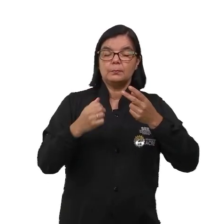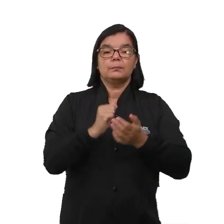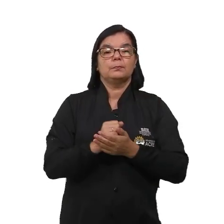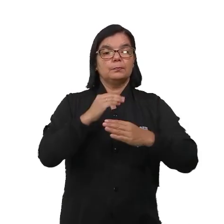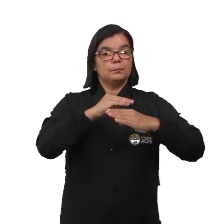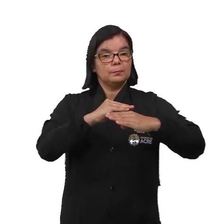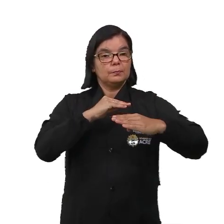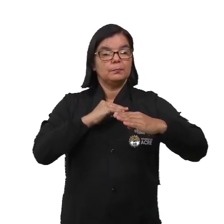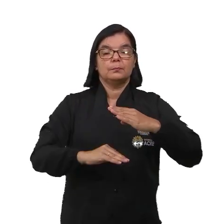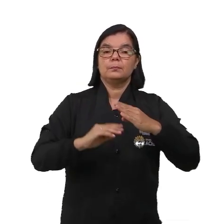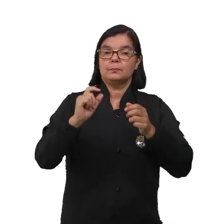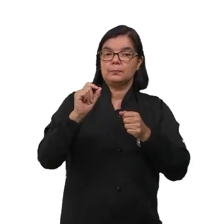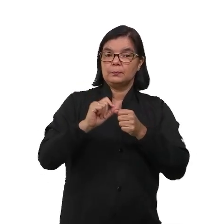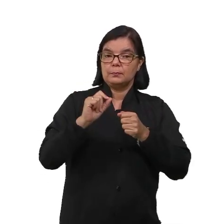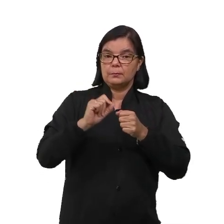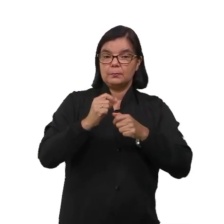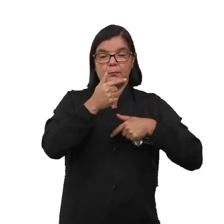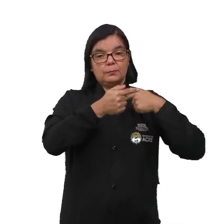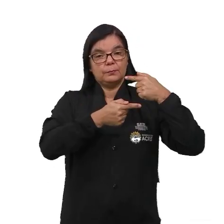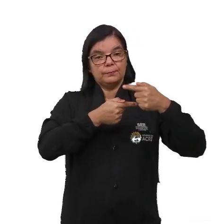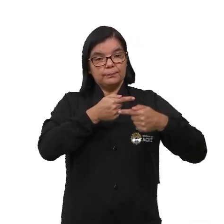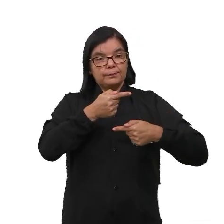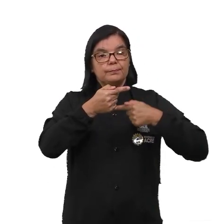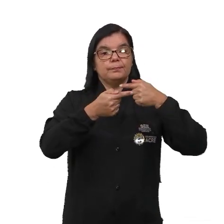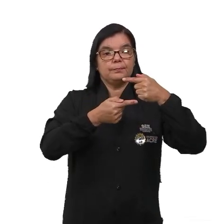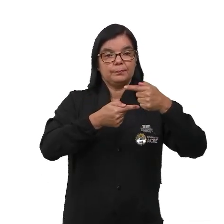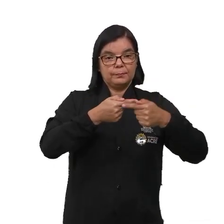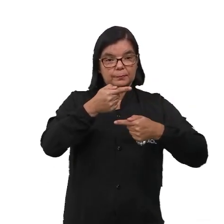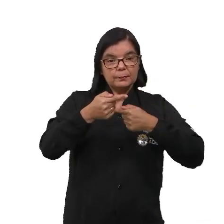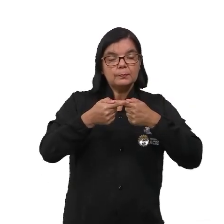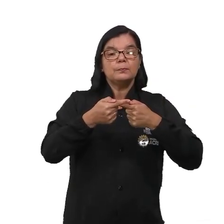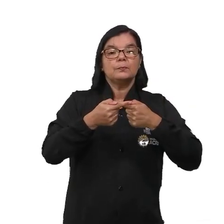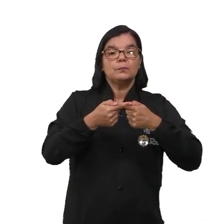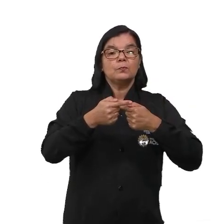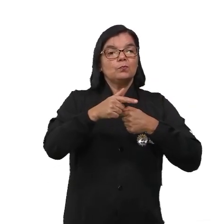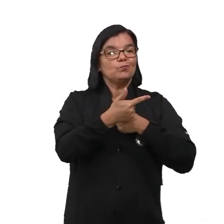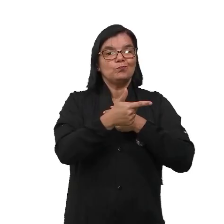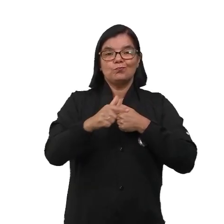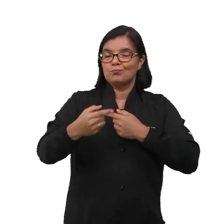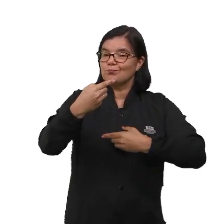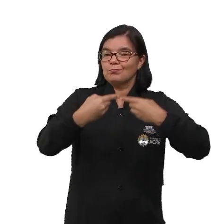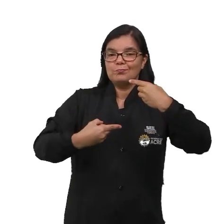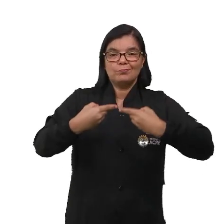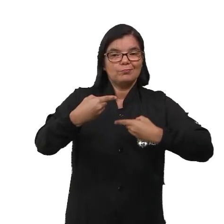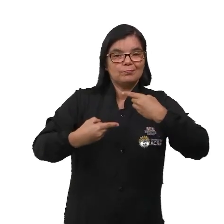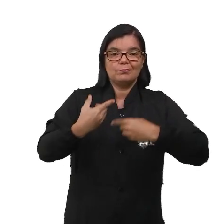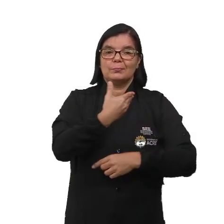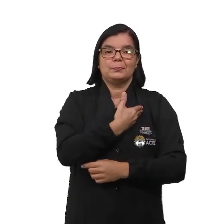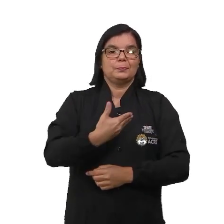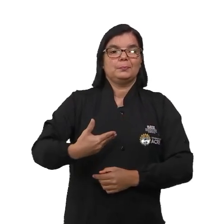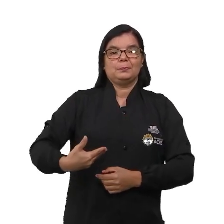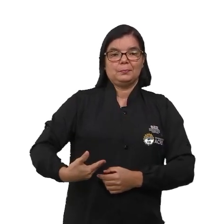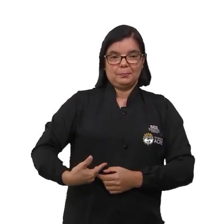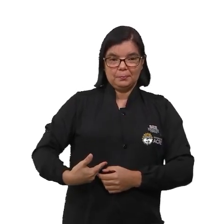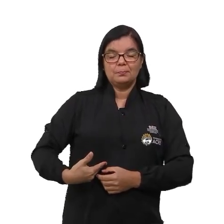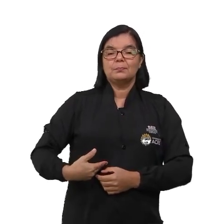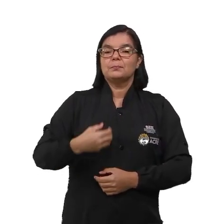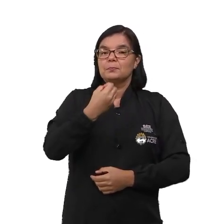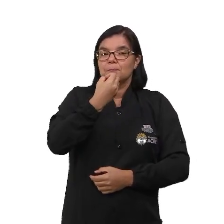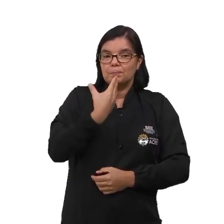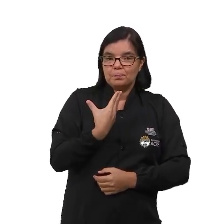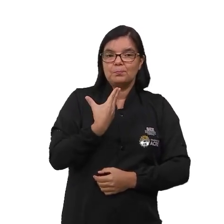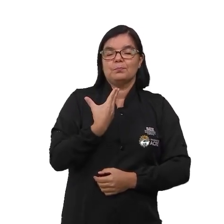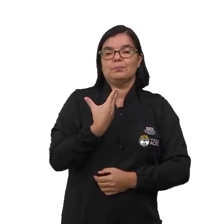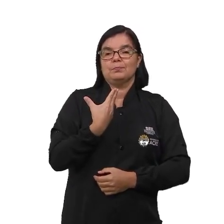a desigualdade é reproduzida de geração em geração, especialmente quando não há políticas